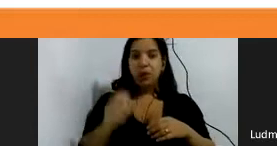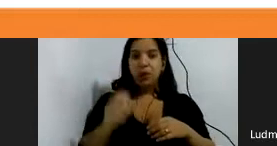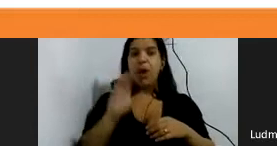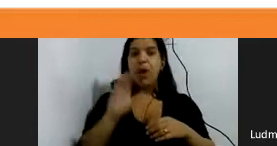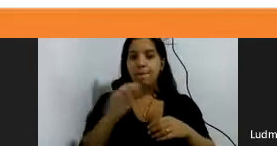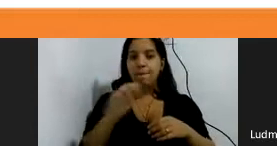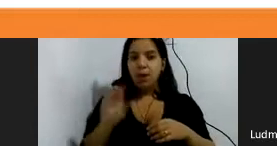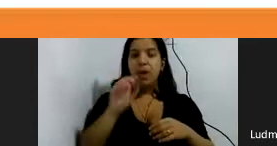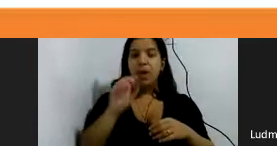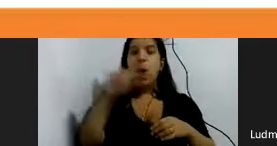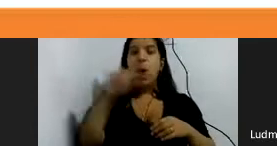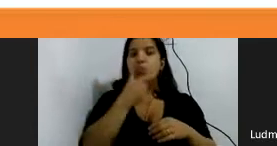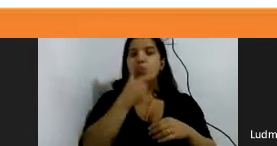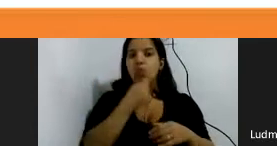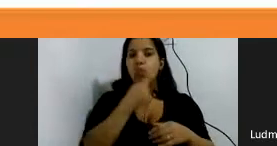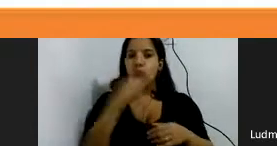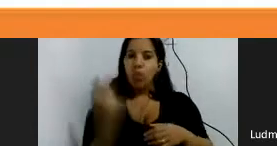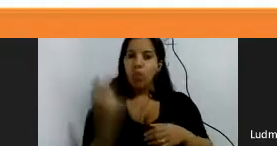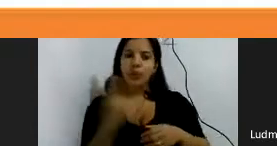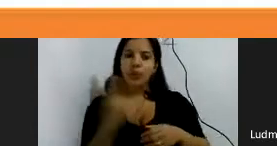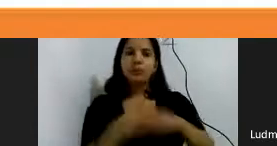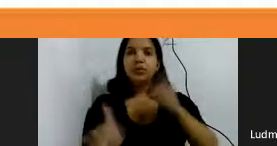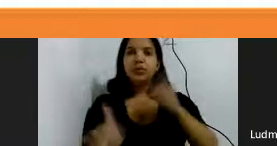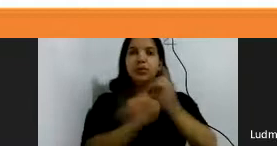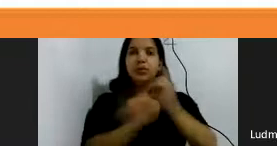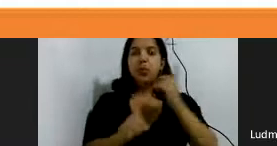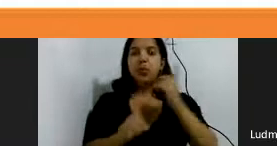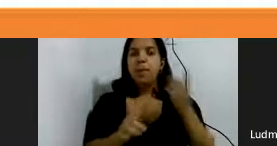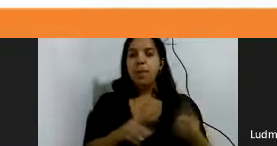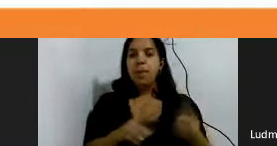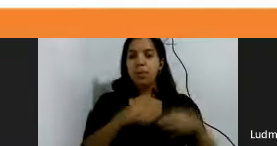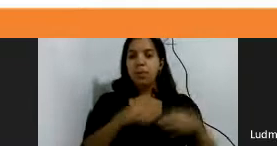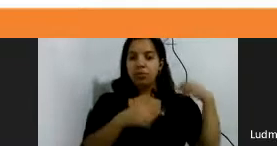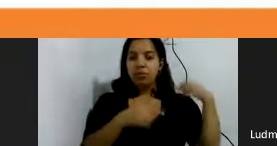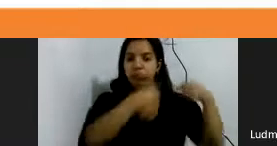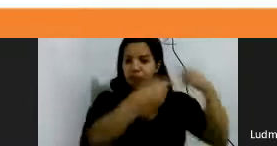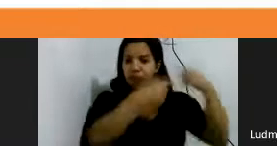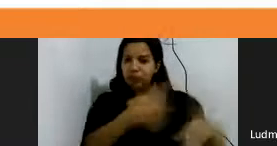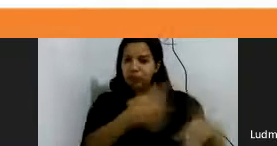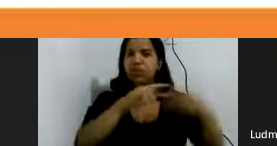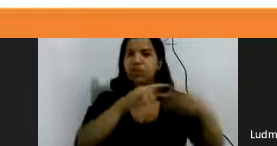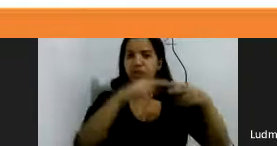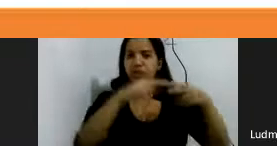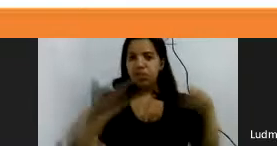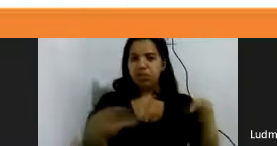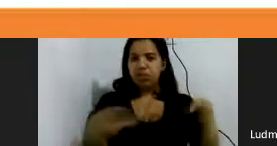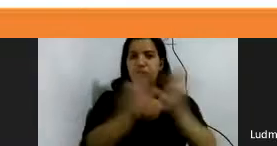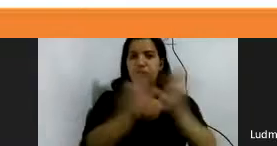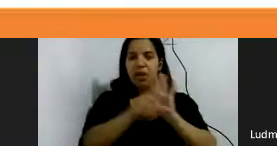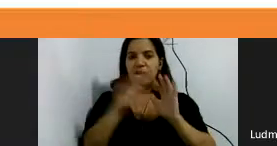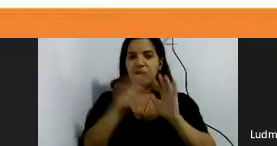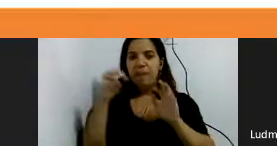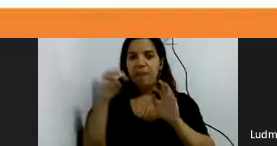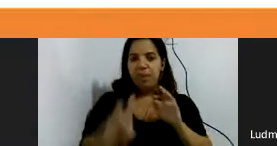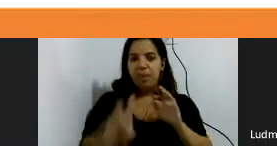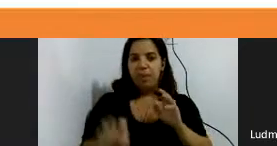von Dürgen e Hirschfeld, através da herança genética que obedecia às leis de Mendel,